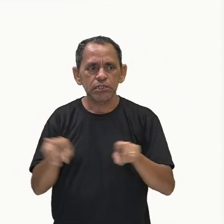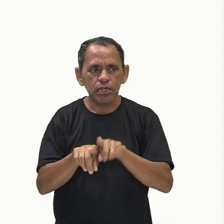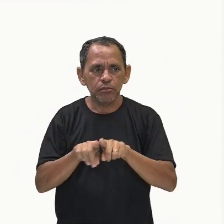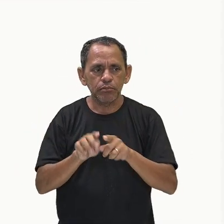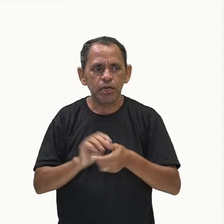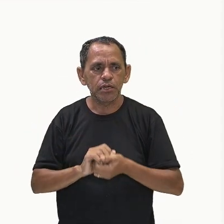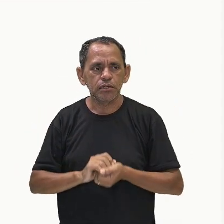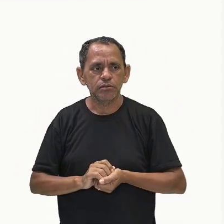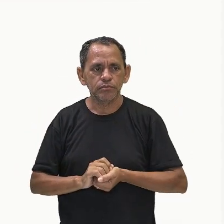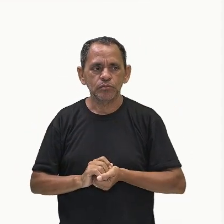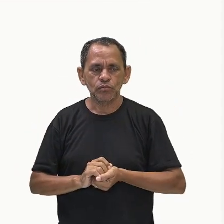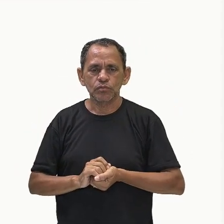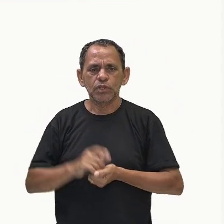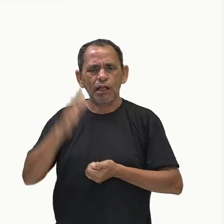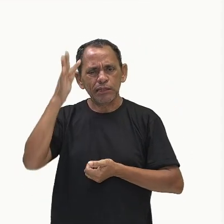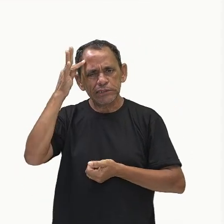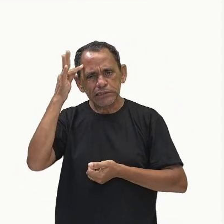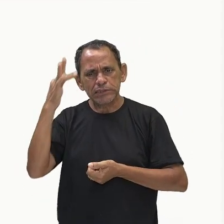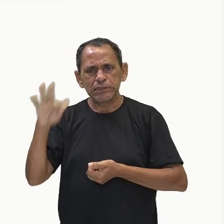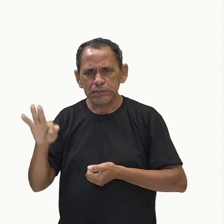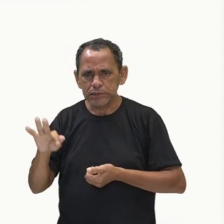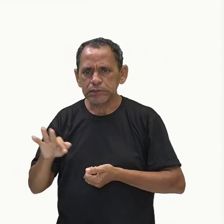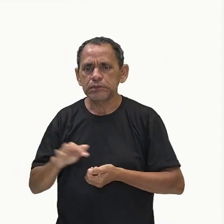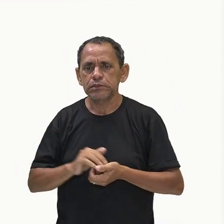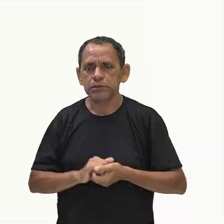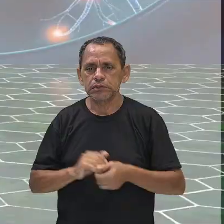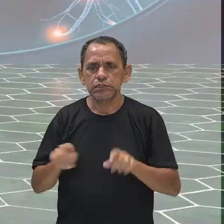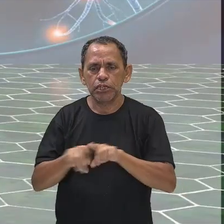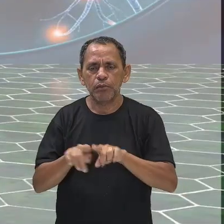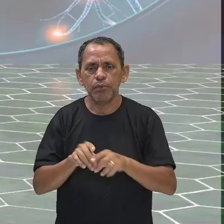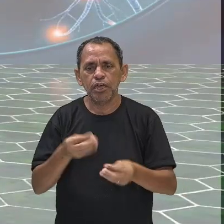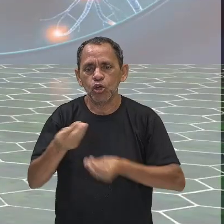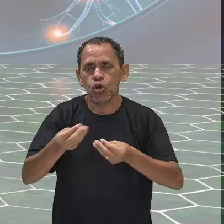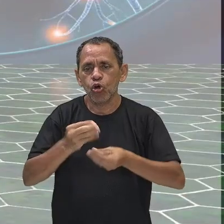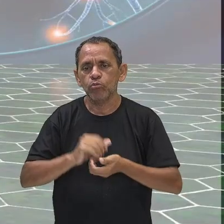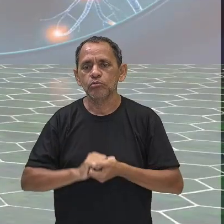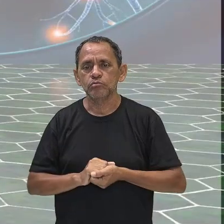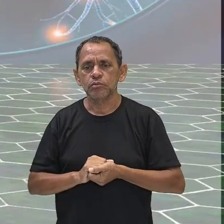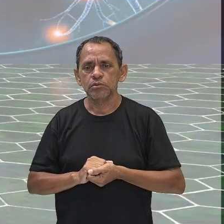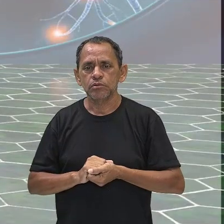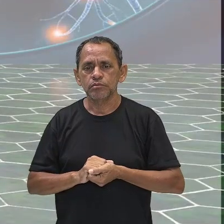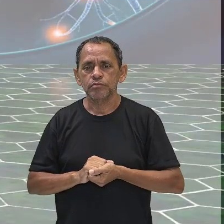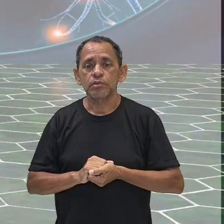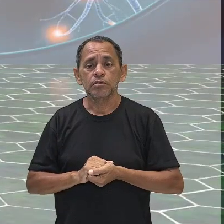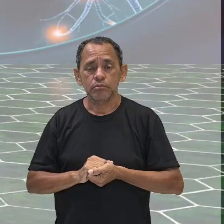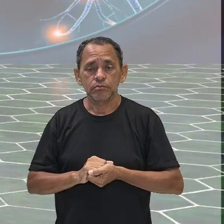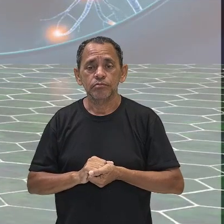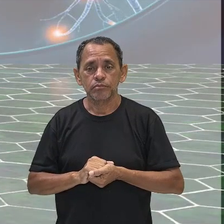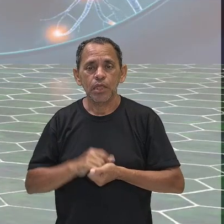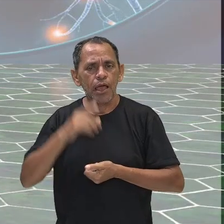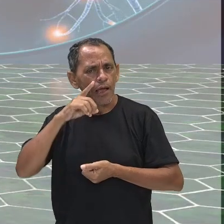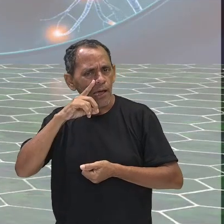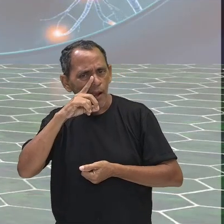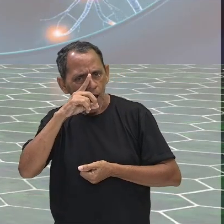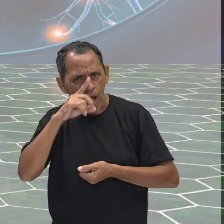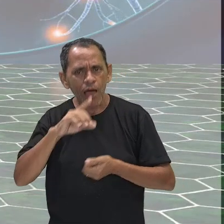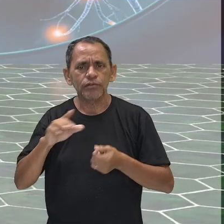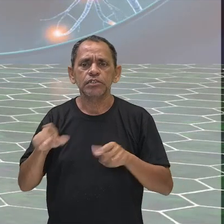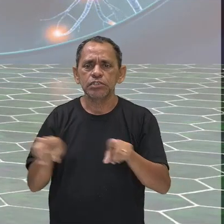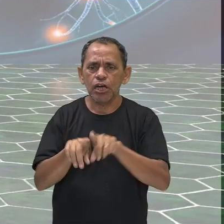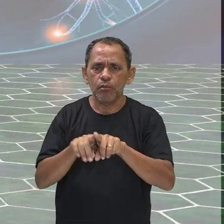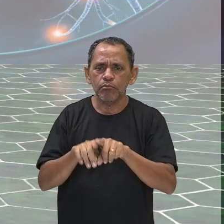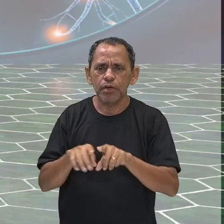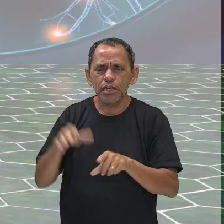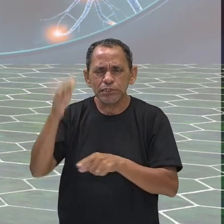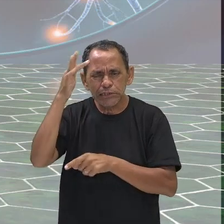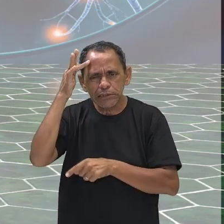é um modo, digamos assim, mais um pouco grave da dor de cabeça normal. A enxaqueca já não tem